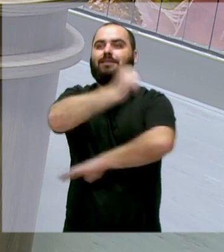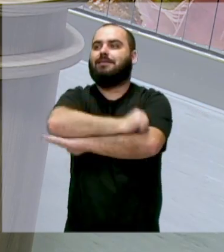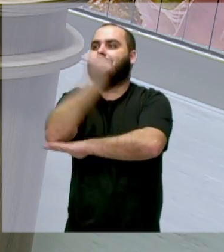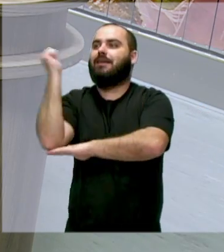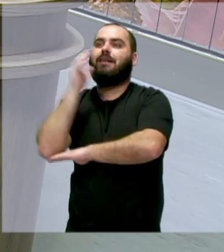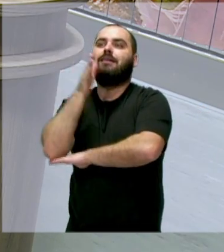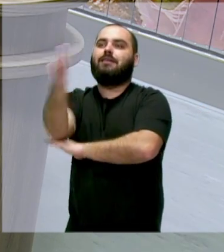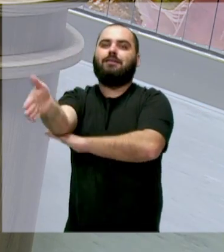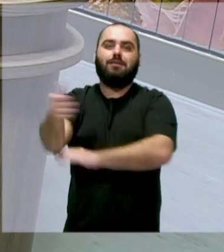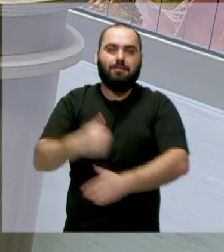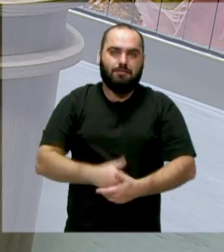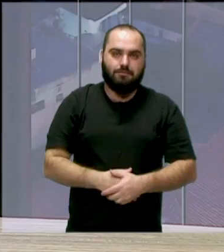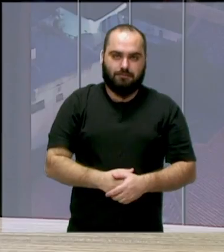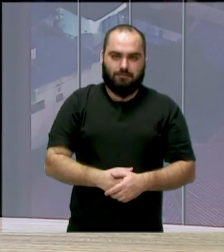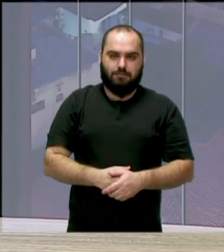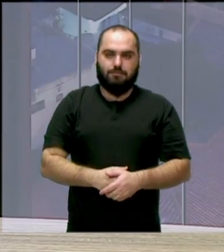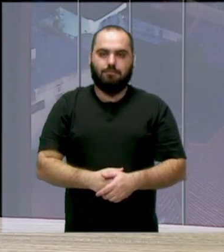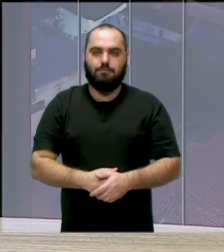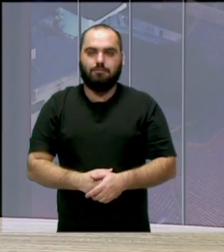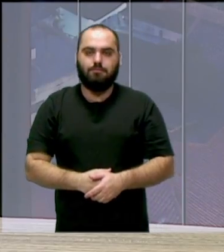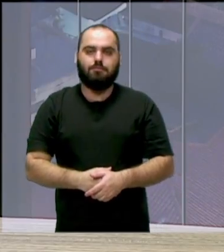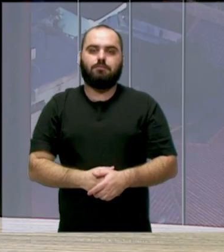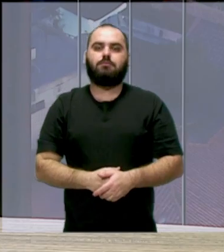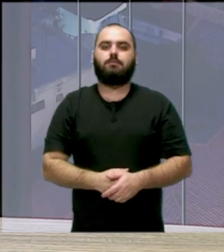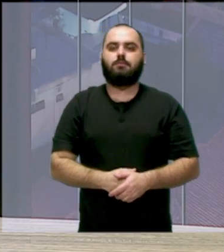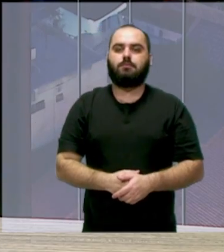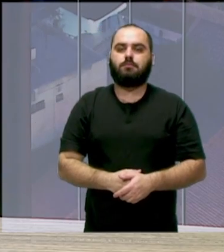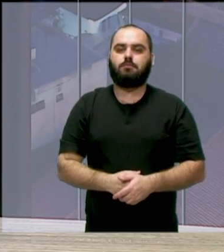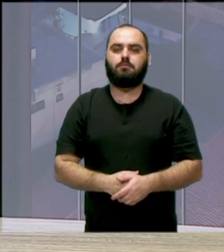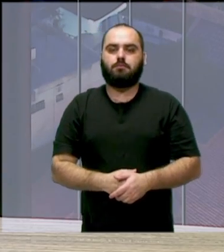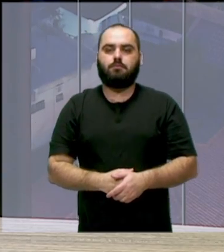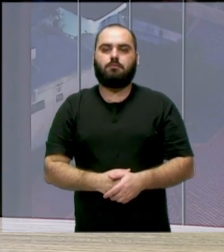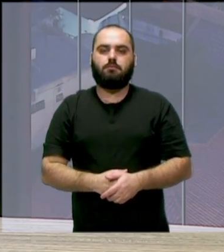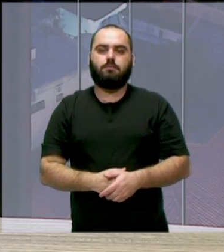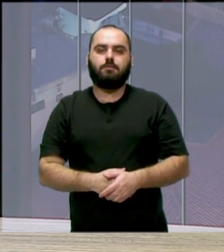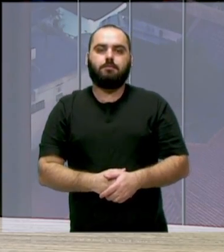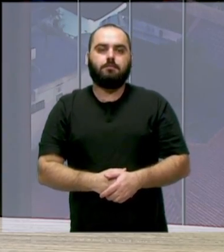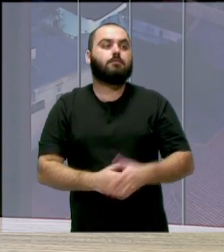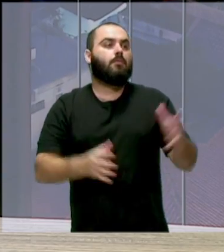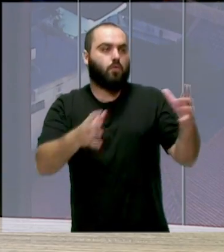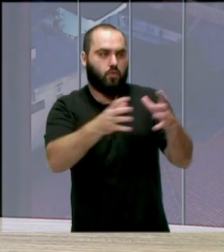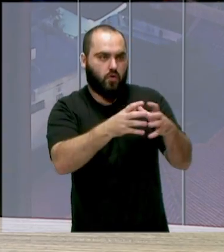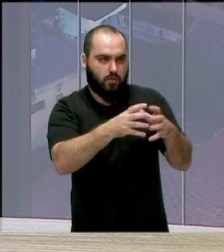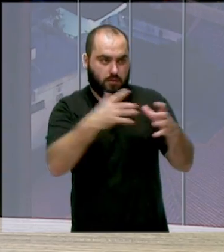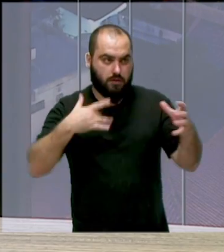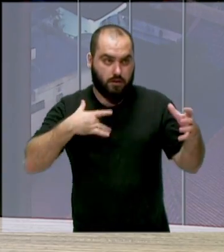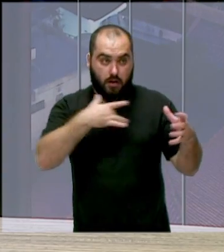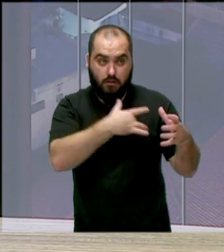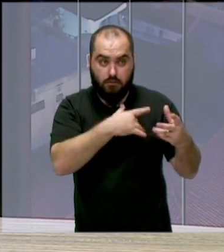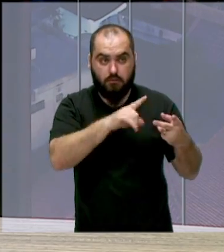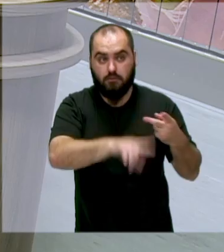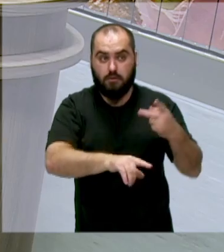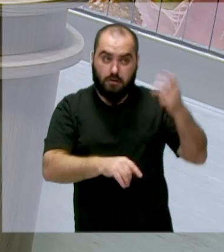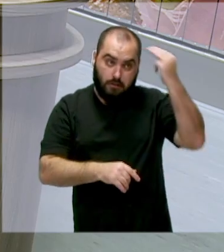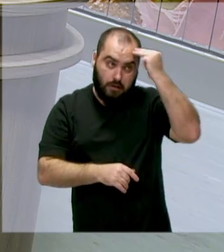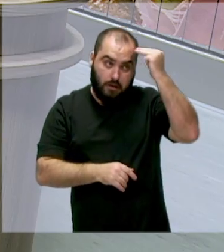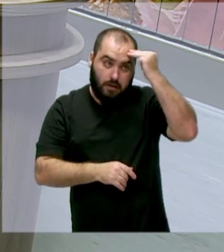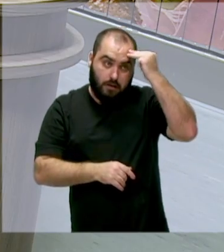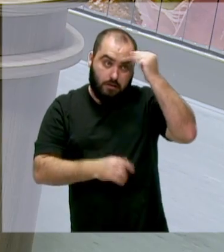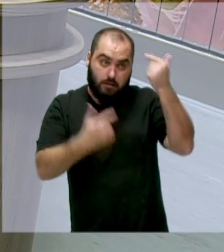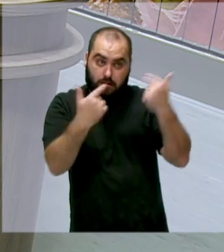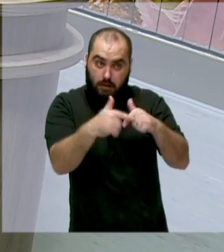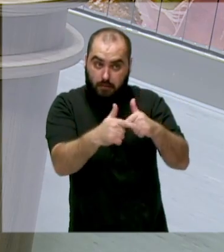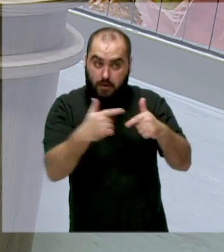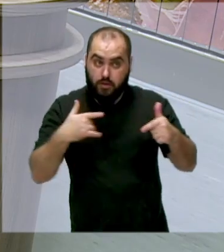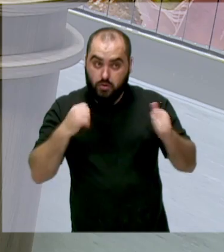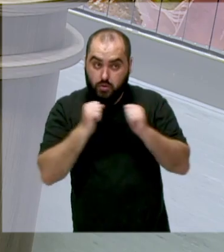desculpa te interromper, em parceria a isso, vocês também, sei lá, as equipes da saúde, de repente da saúde mental, estão atuando junto?